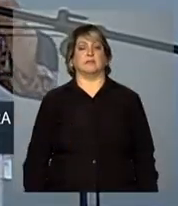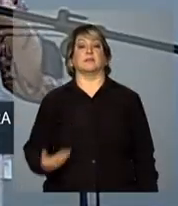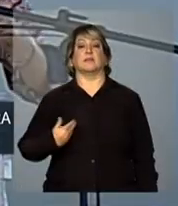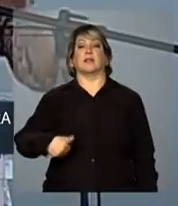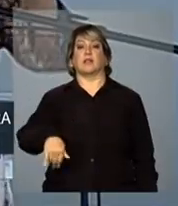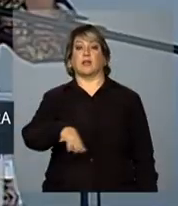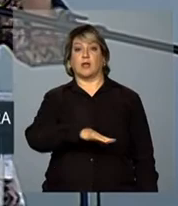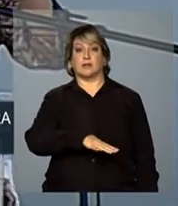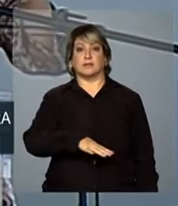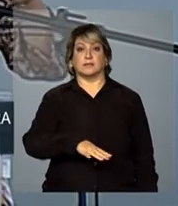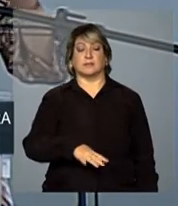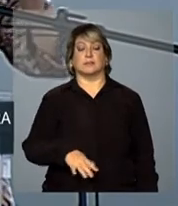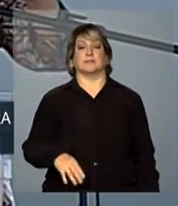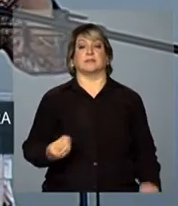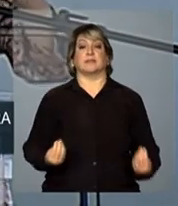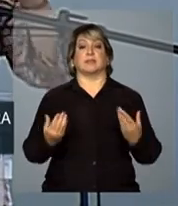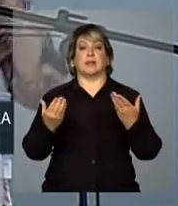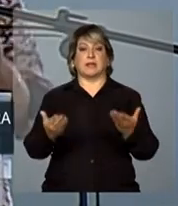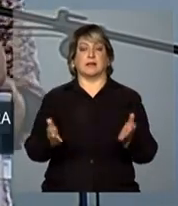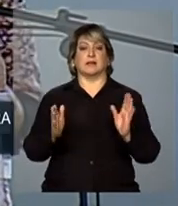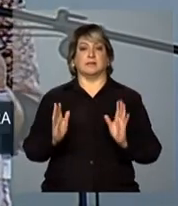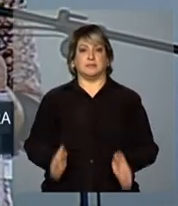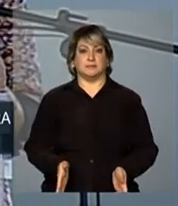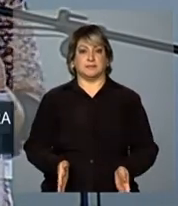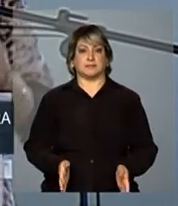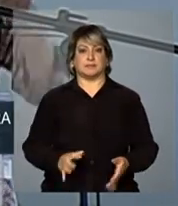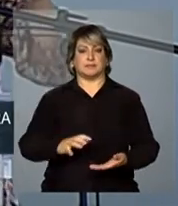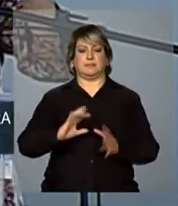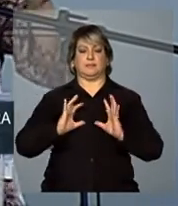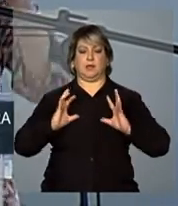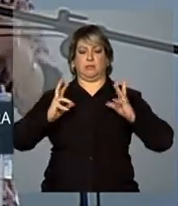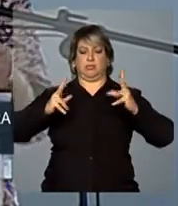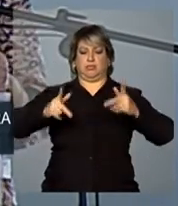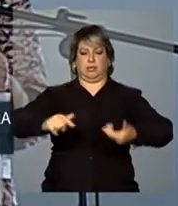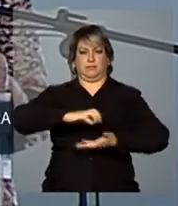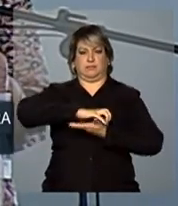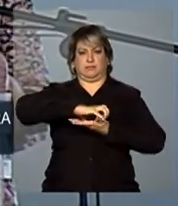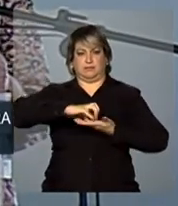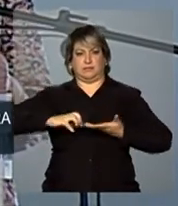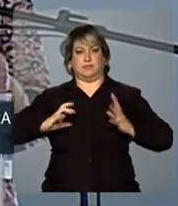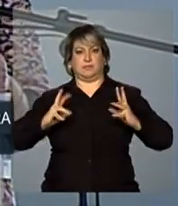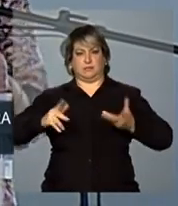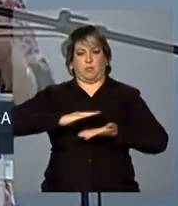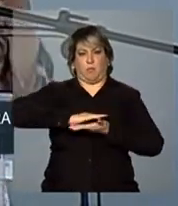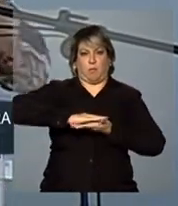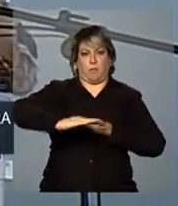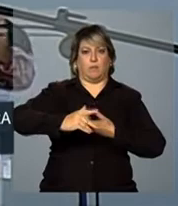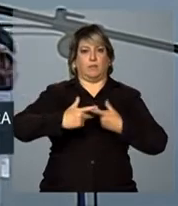Nós demos as retoescavadeiras e as motoniveladoras,